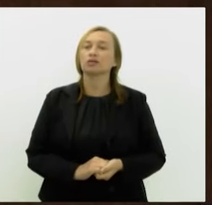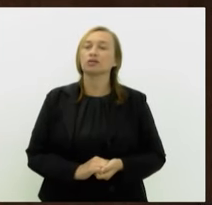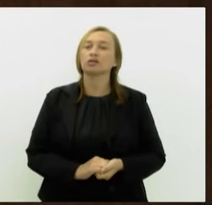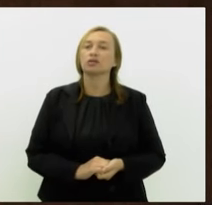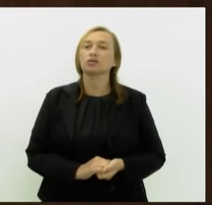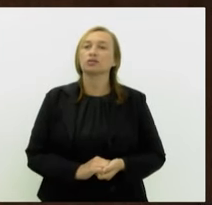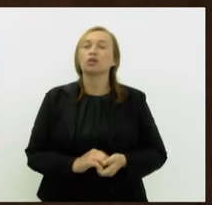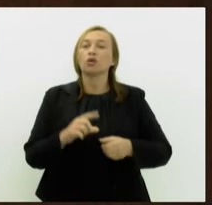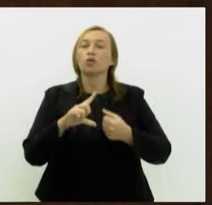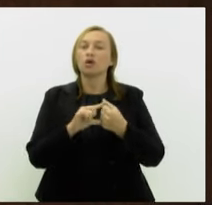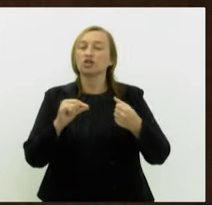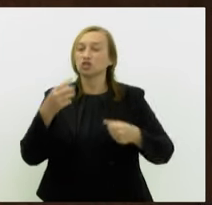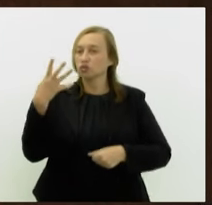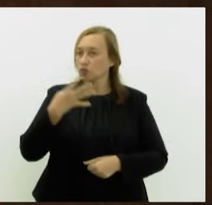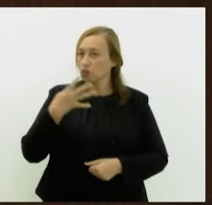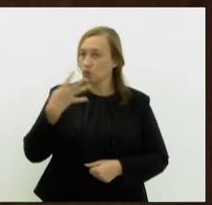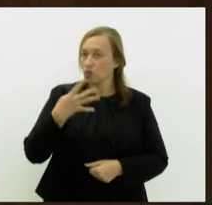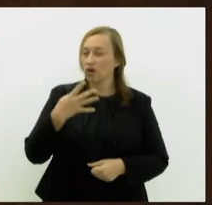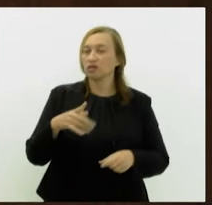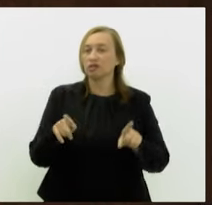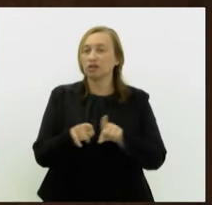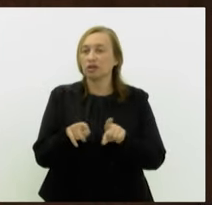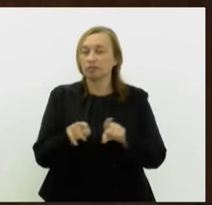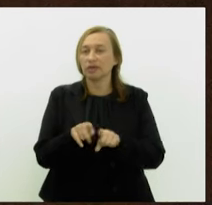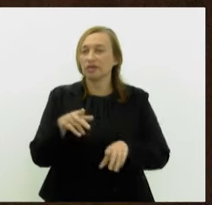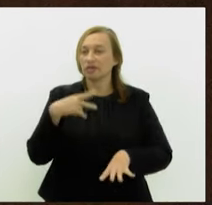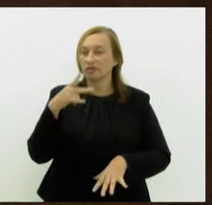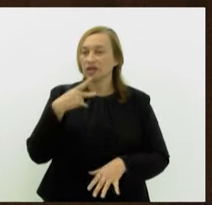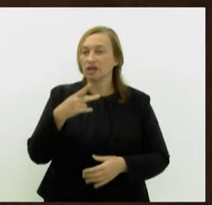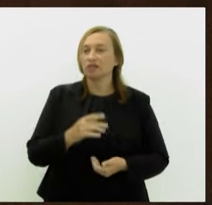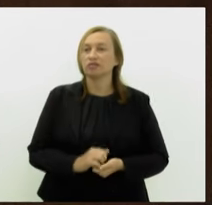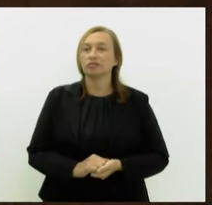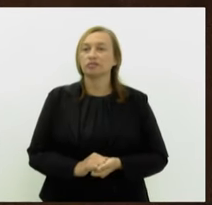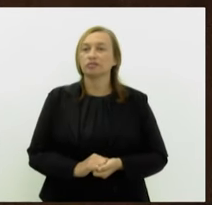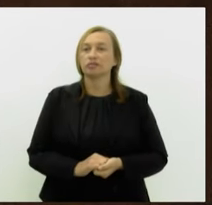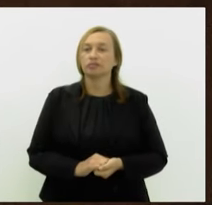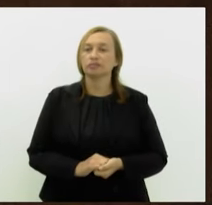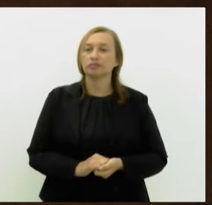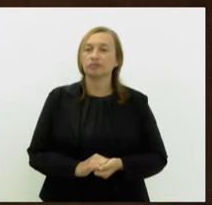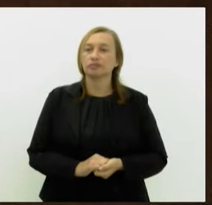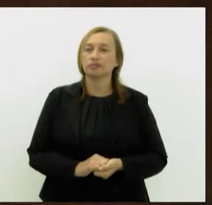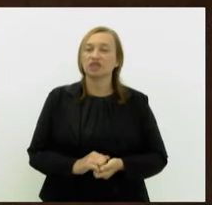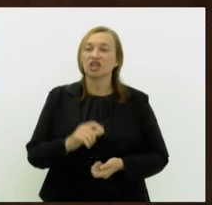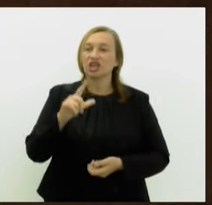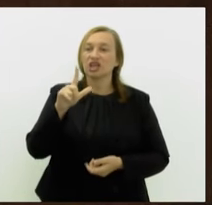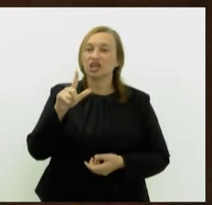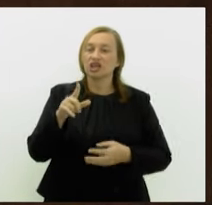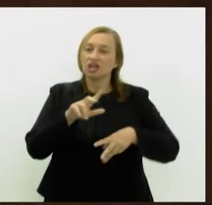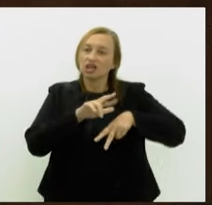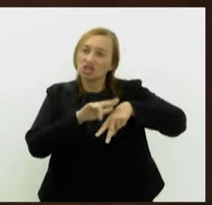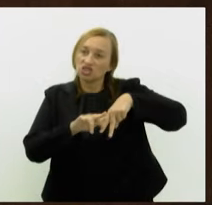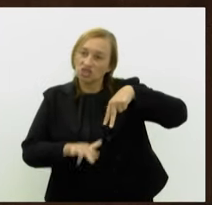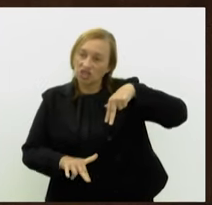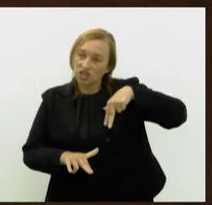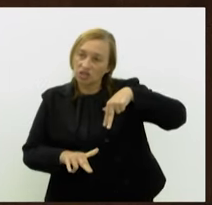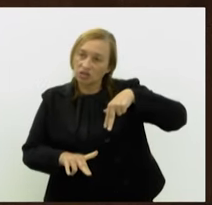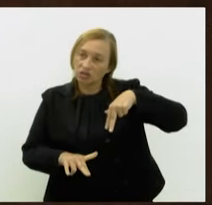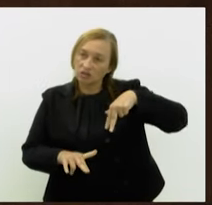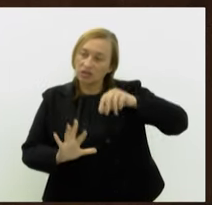artigo 4º, também está citado aqui, se não me engano, gênero,